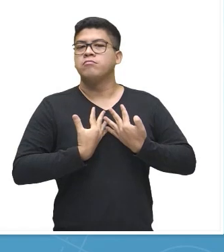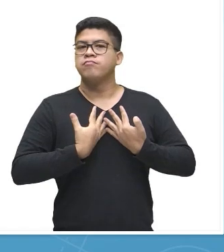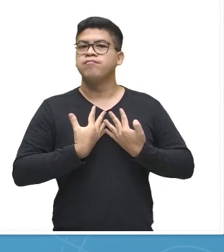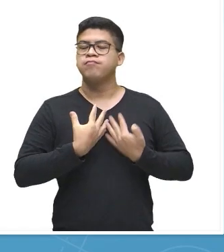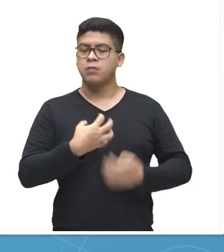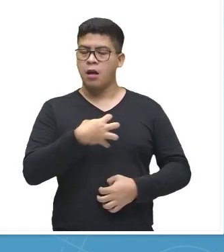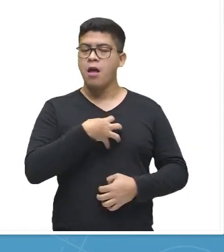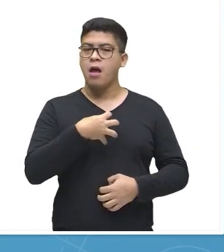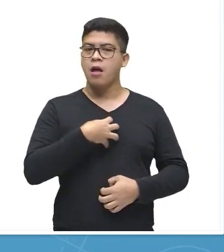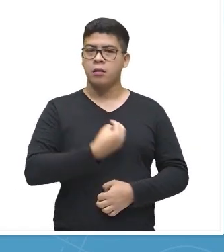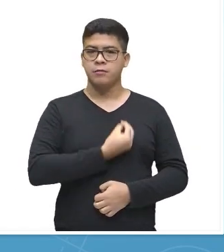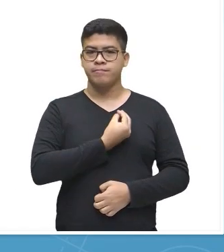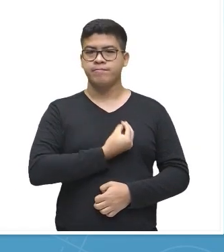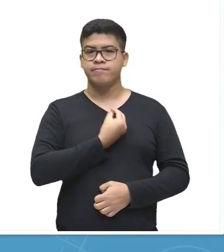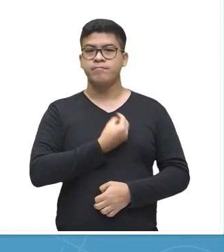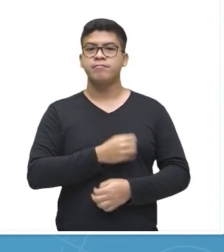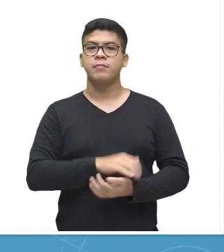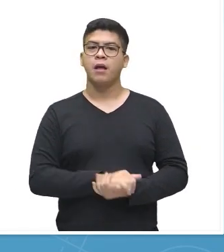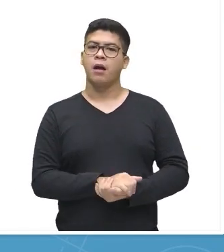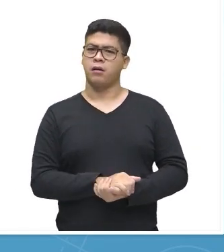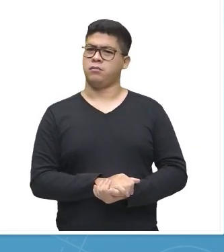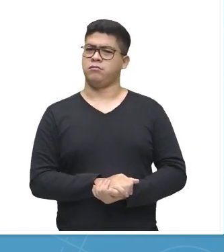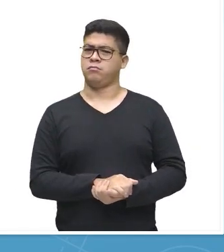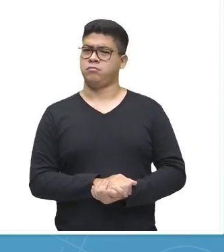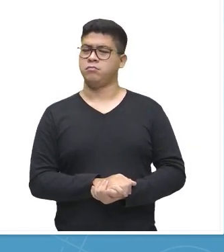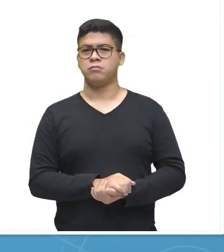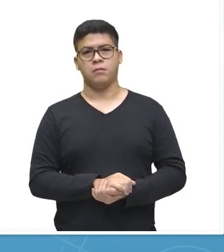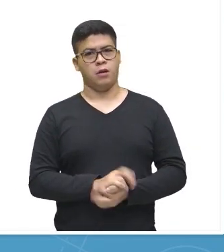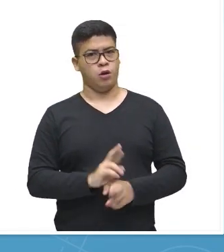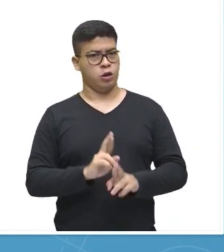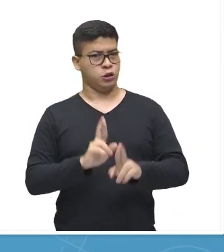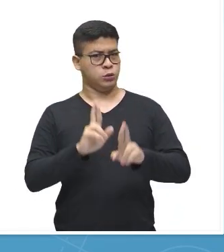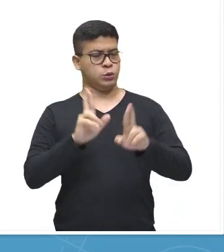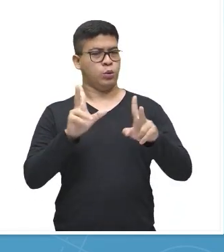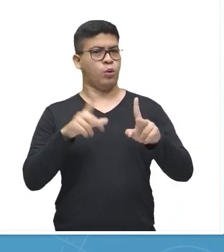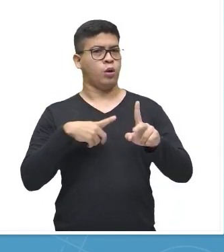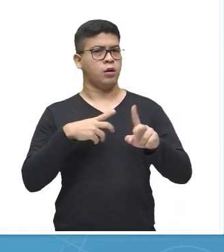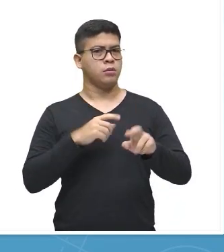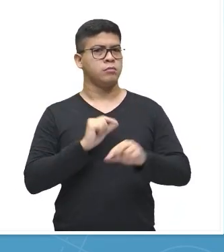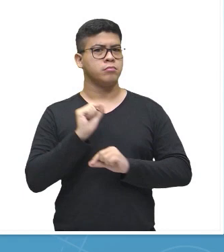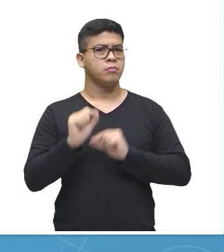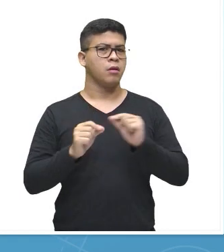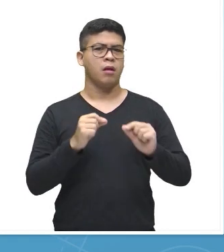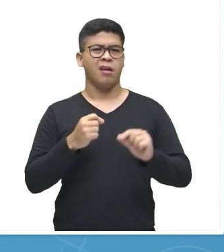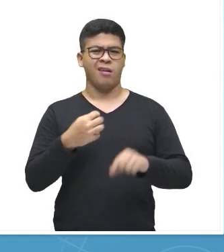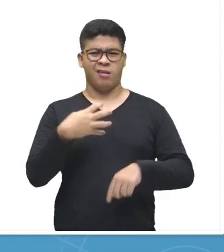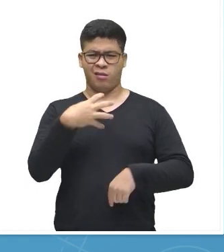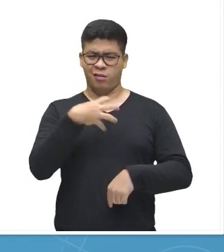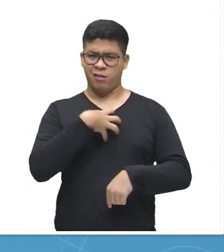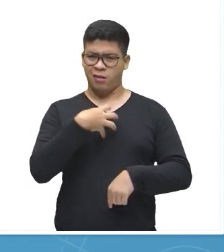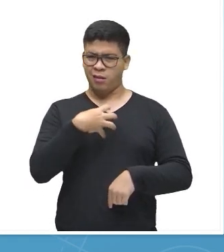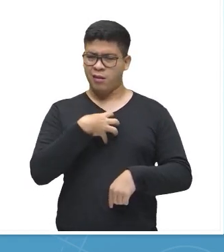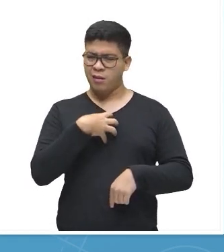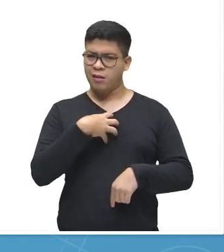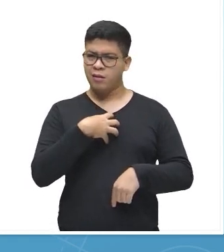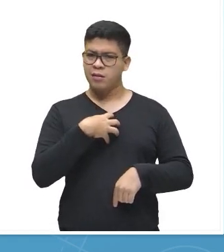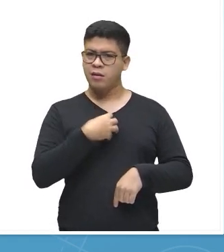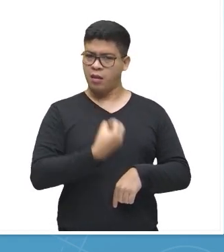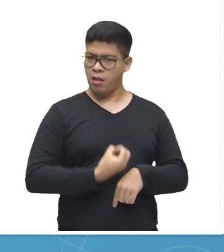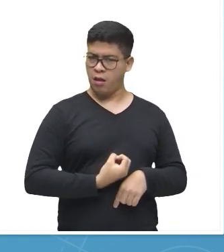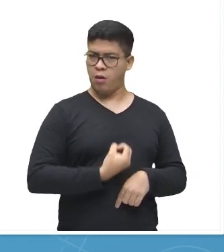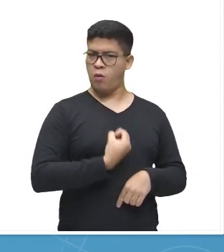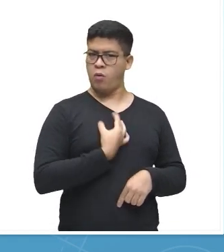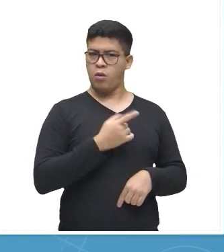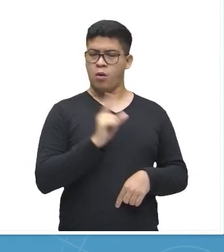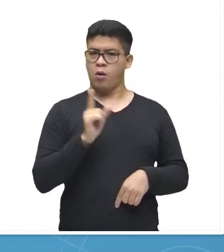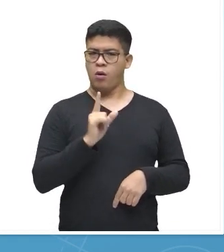vida. Opa, aqui tem algo que está destoando. Não é na dimensão